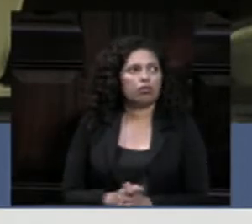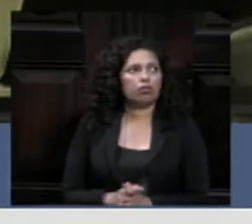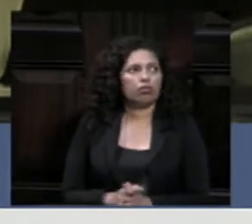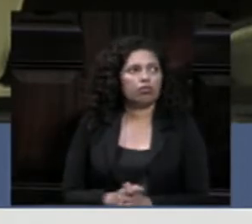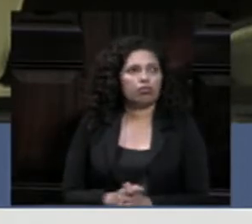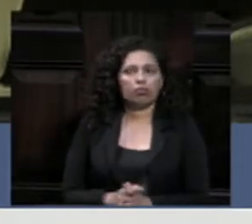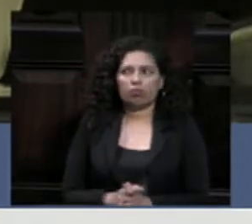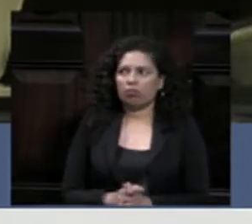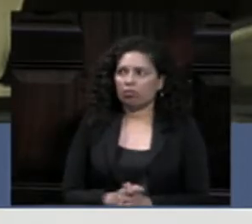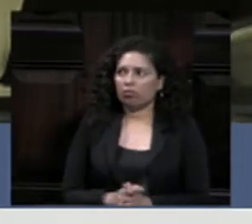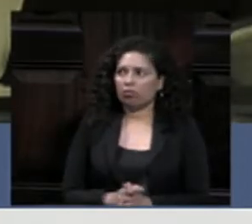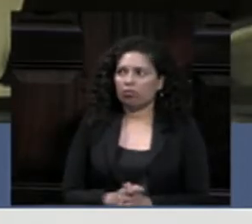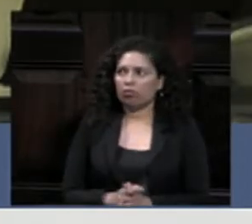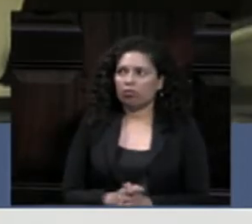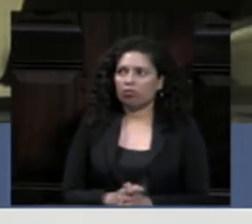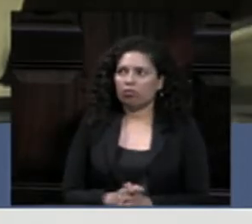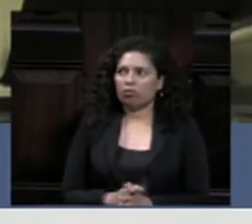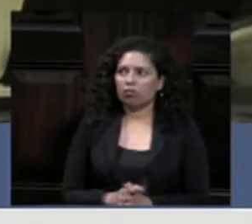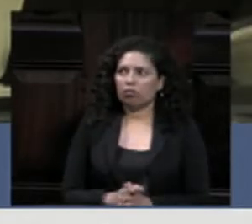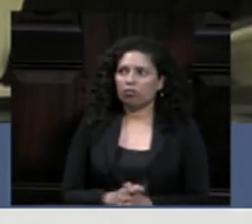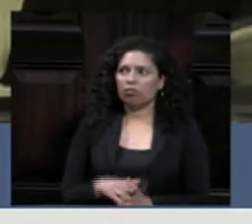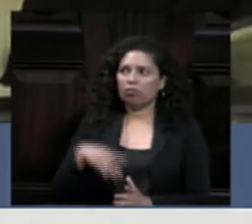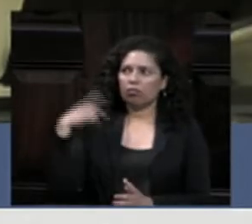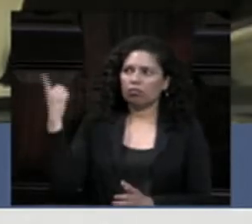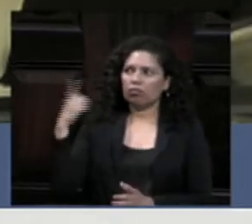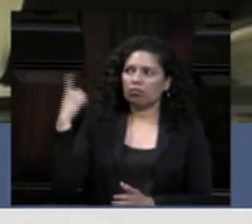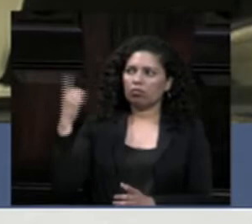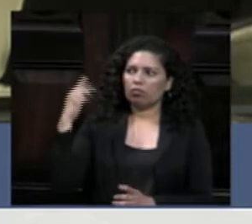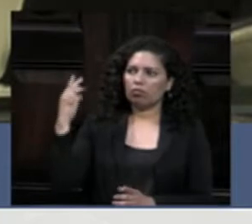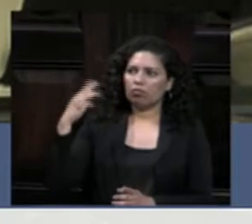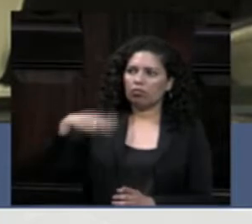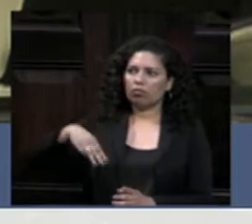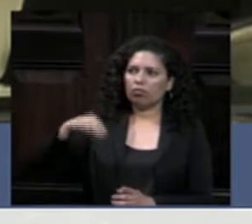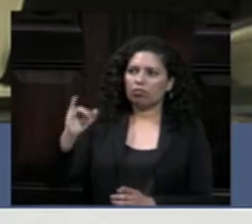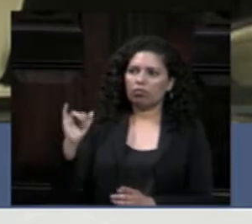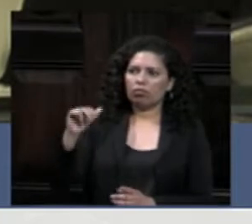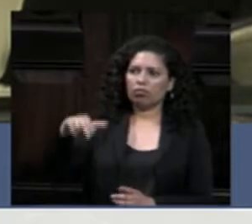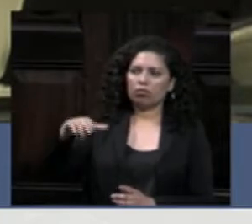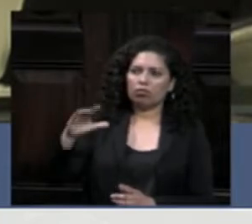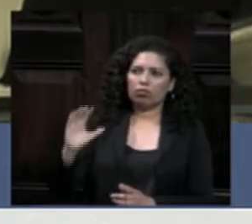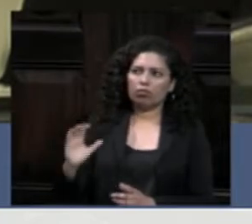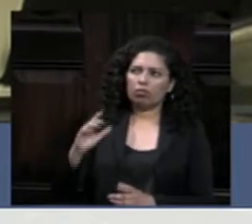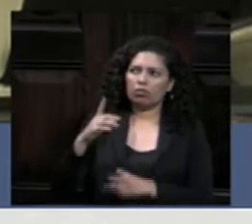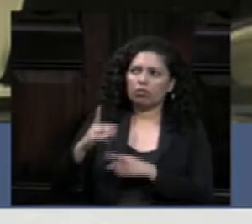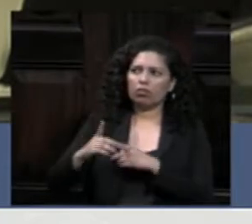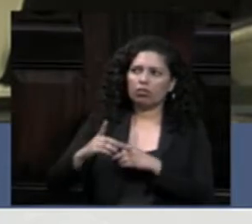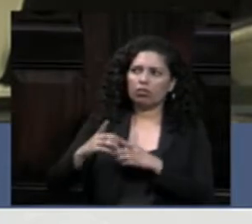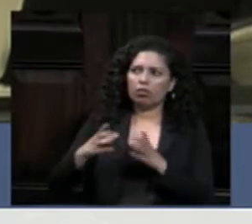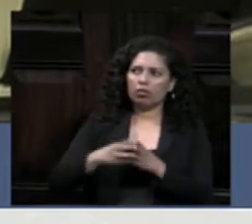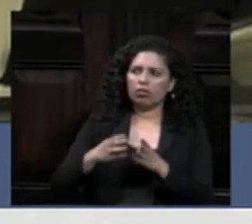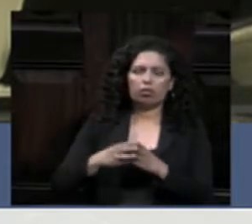e convido o deputado Carlos Mink para dar o parecer pela Comissão de Defesa do Meio Ambiente